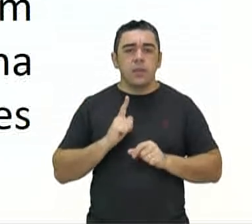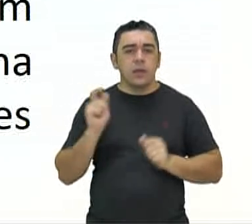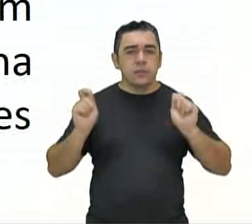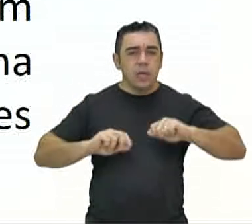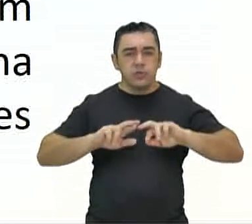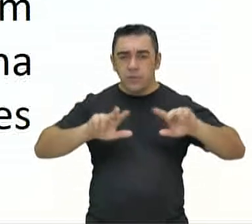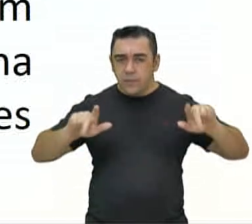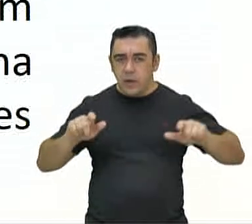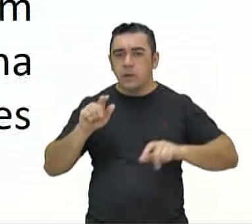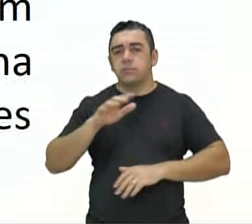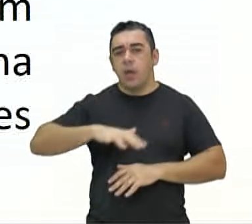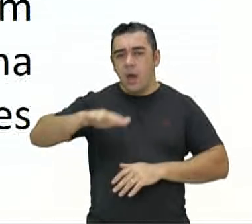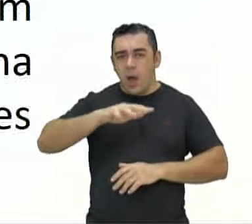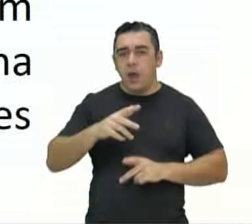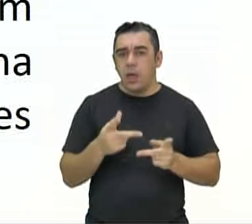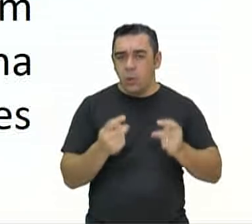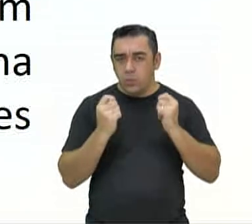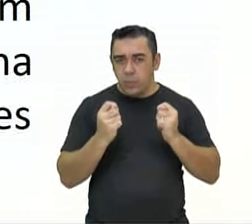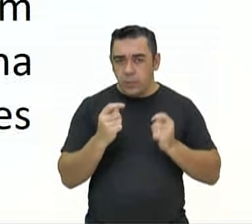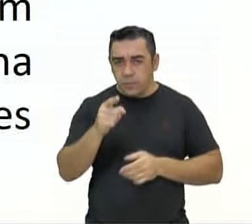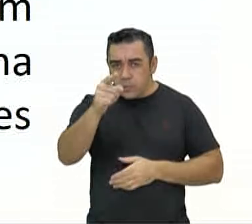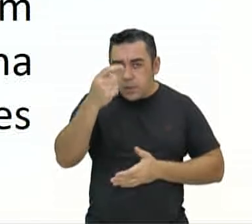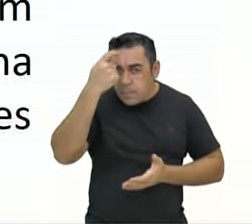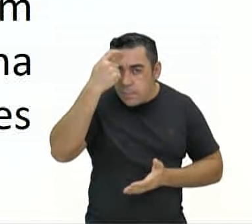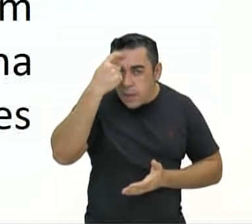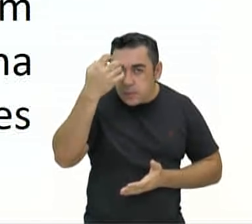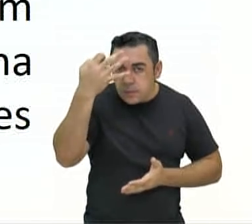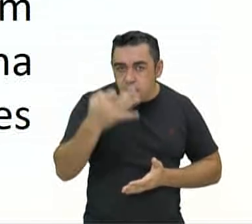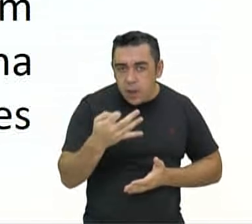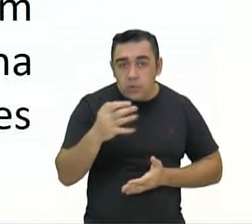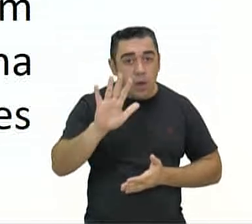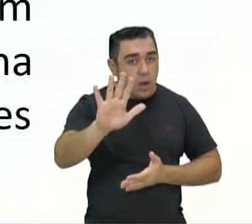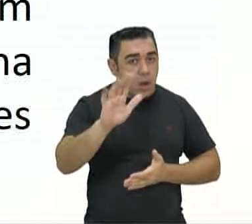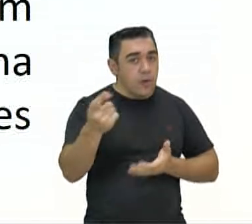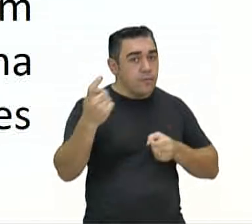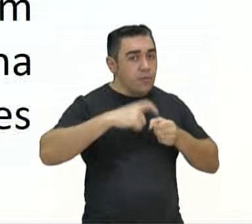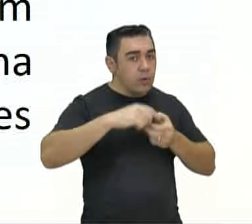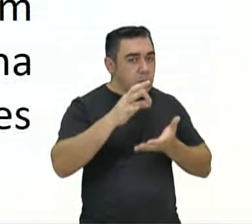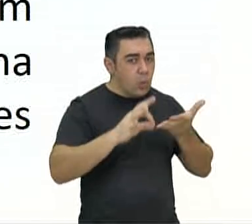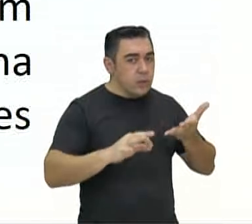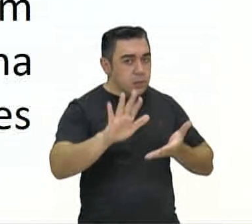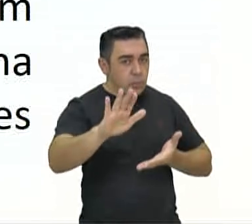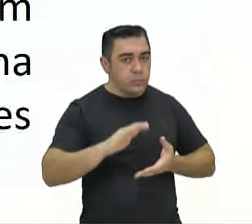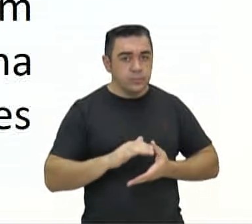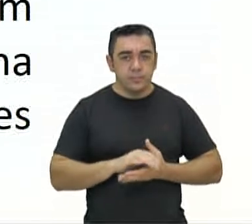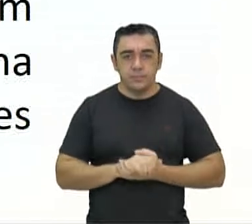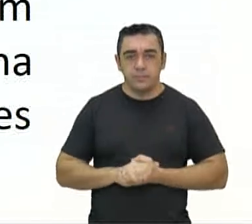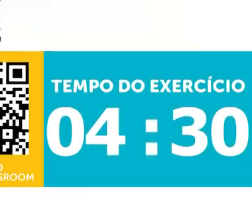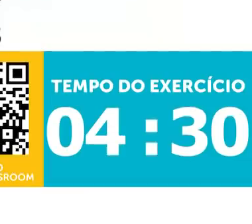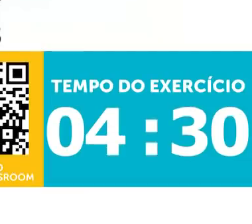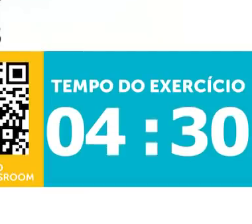setores da economia. Gente, dá uma pensada e eu já retorno com vocês com a resposta.